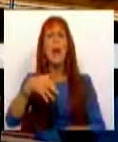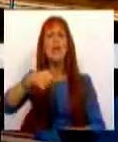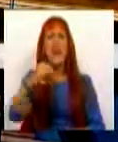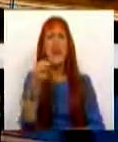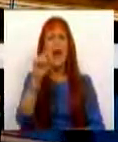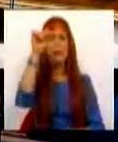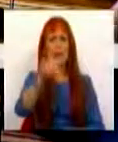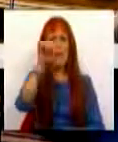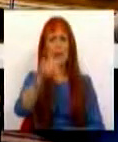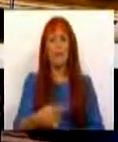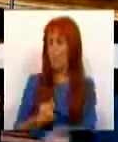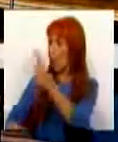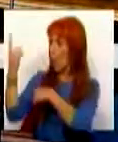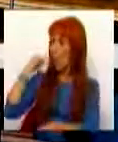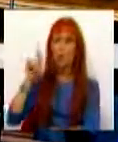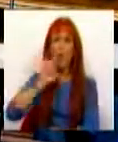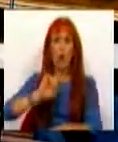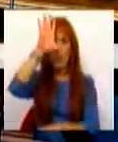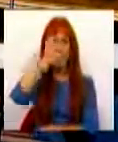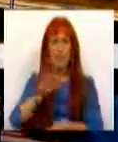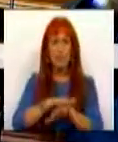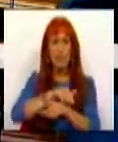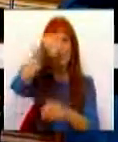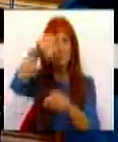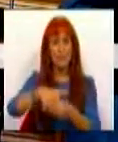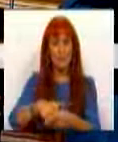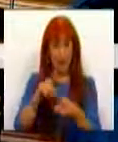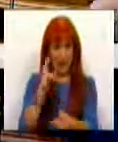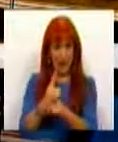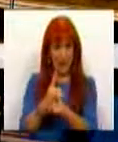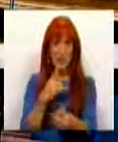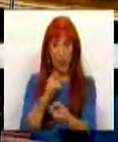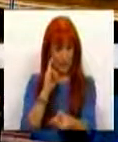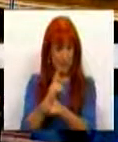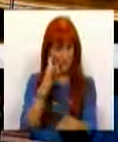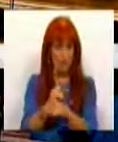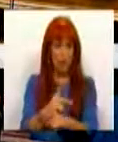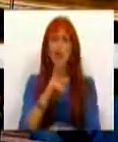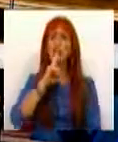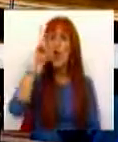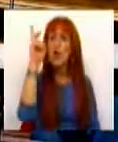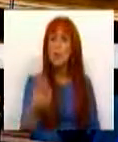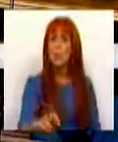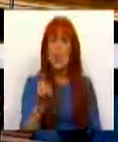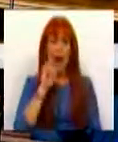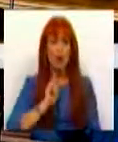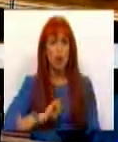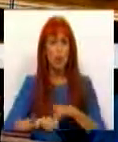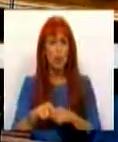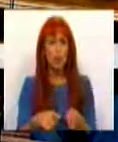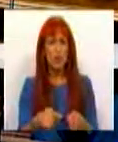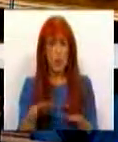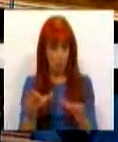GNR. Ontem a senhora ministra da Administração Interna a essa mesma questão respondeu à senhora